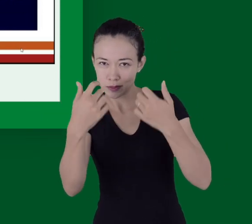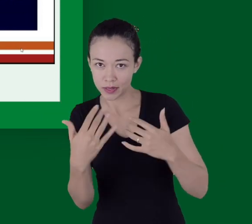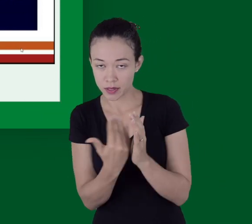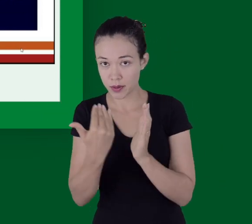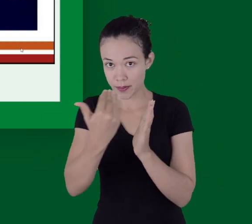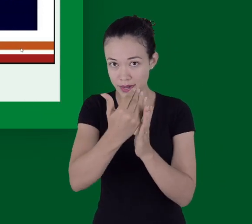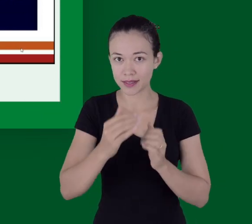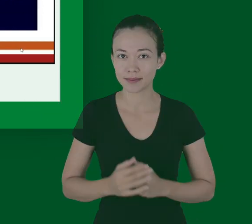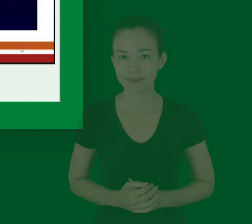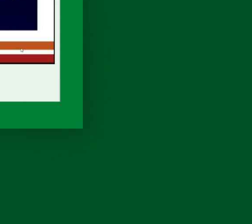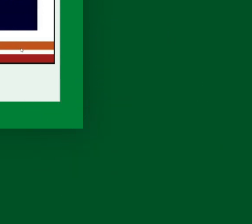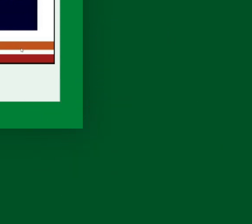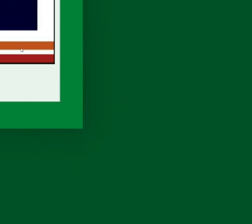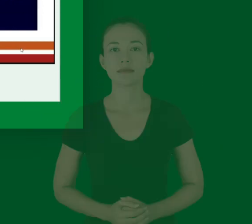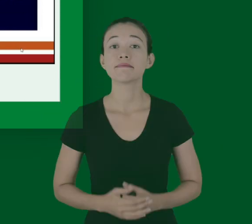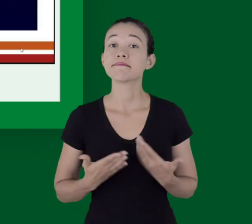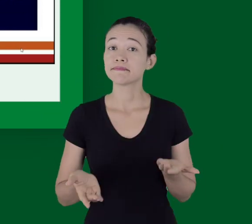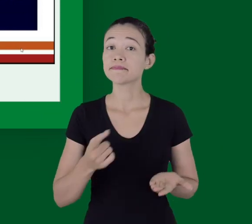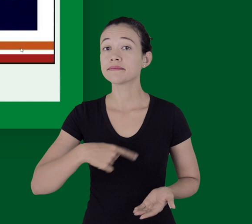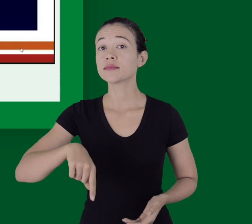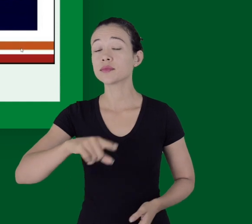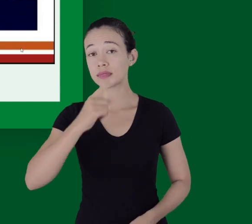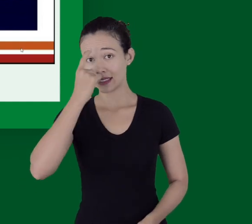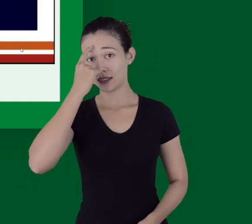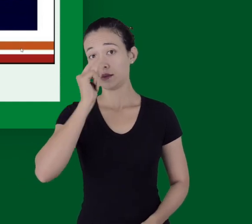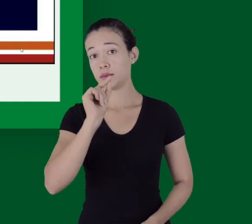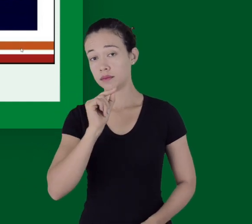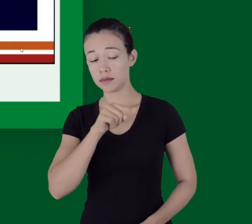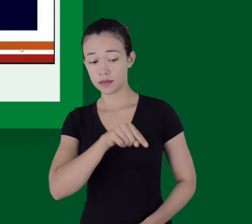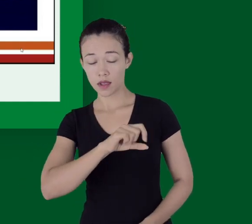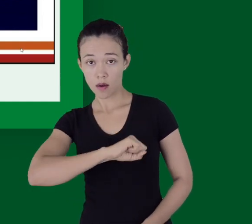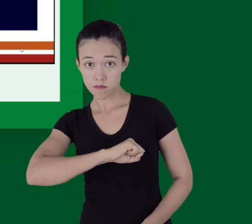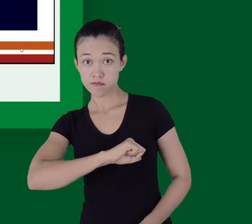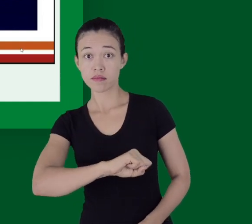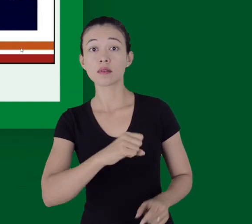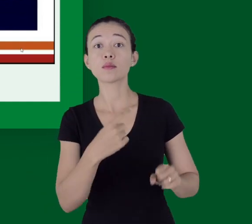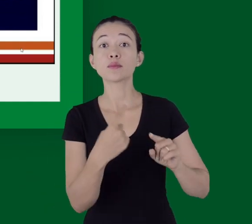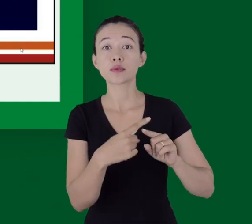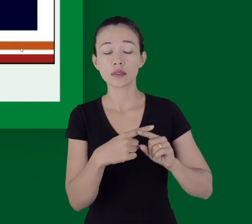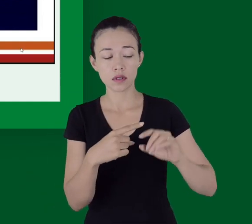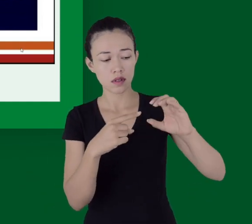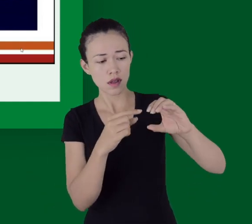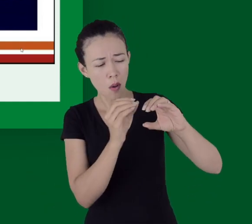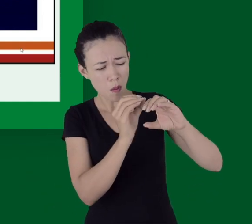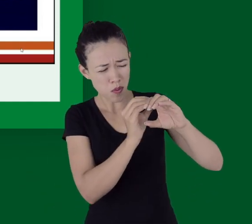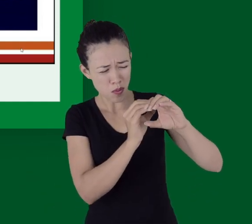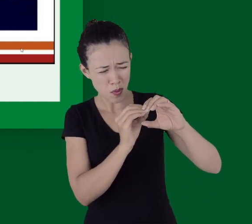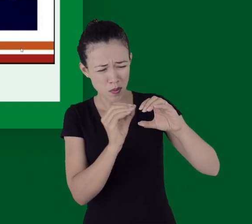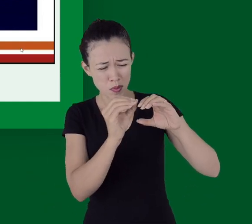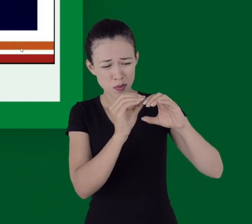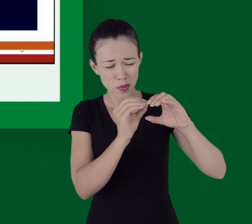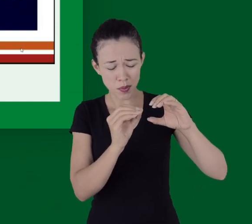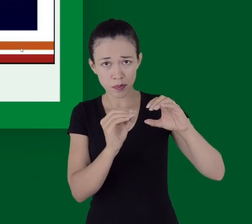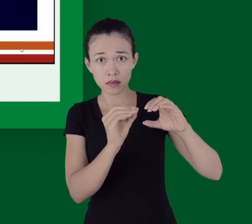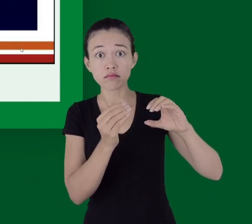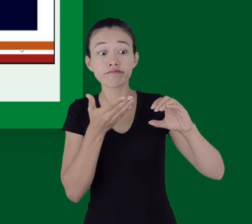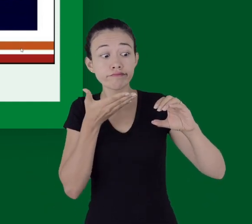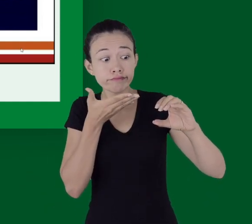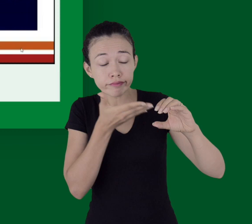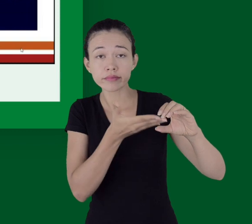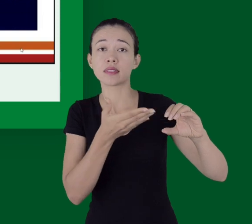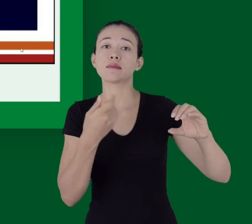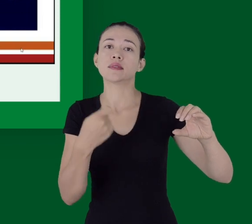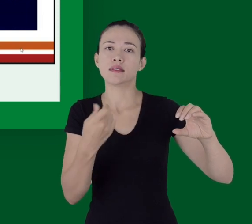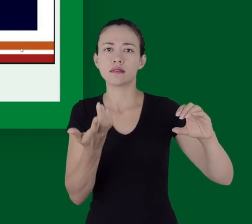Então, por exemplo, a gente saber que o infarto é quando obstrui por coágulo, a gente tem que agir no